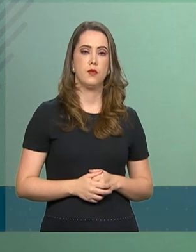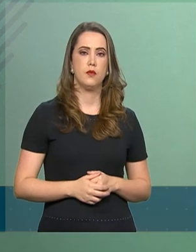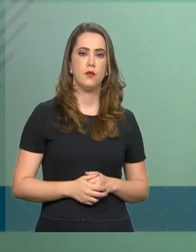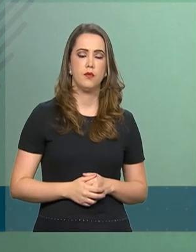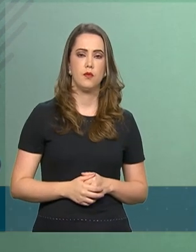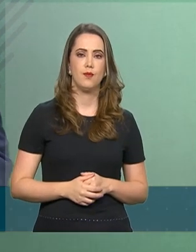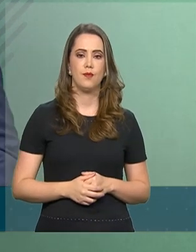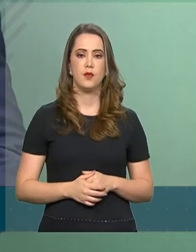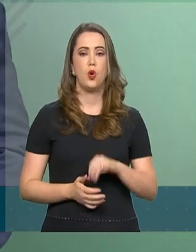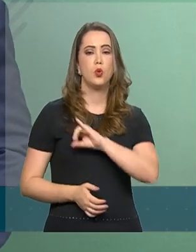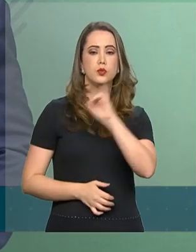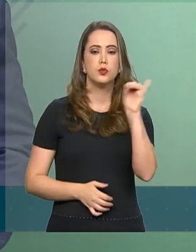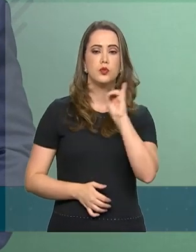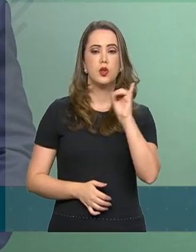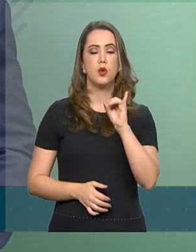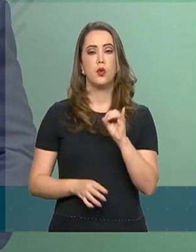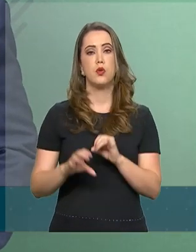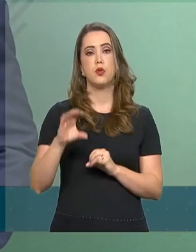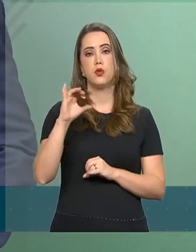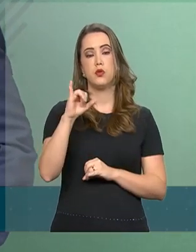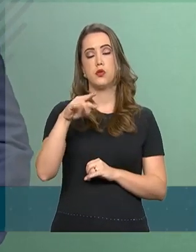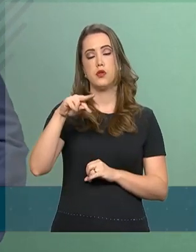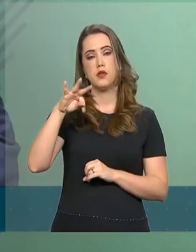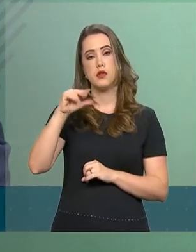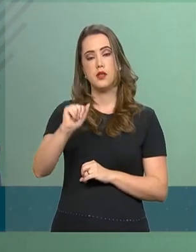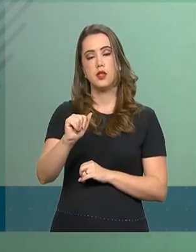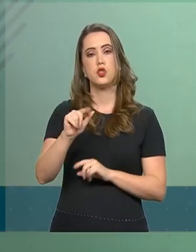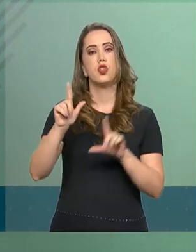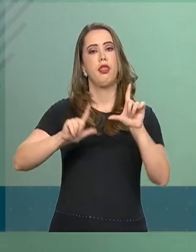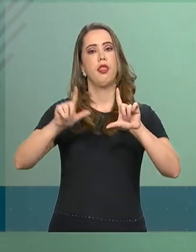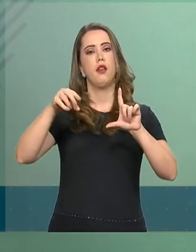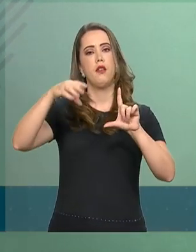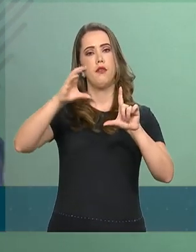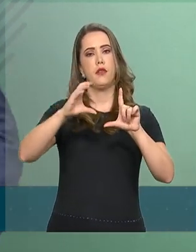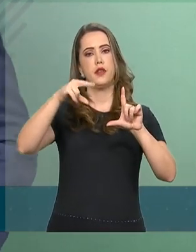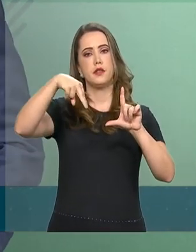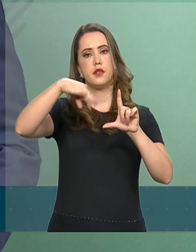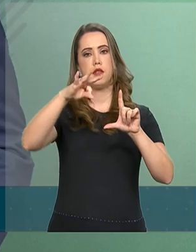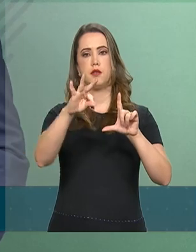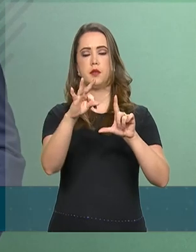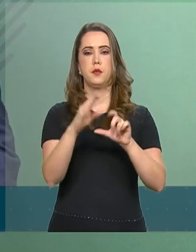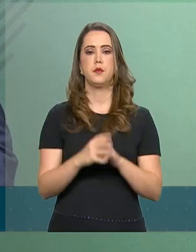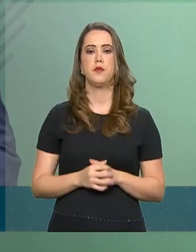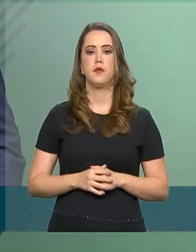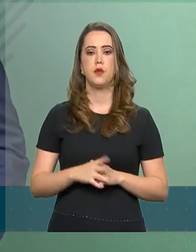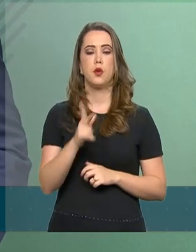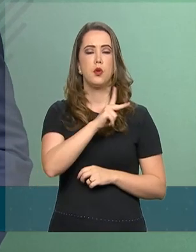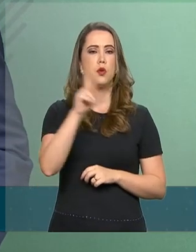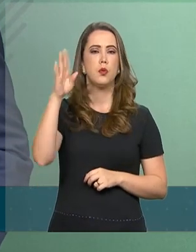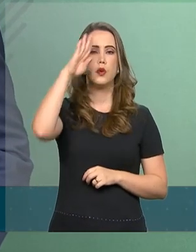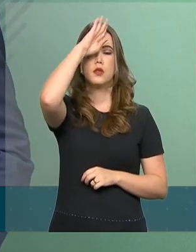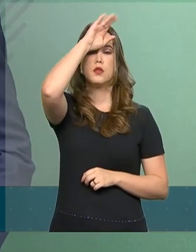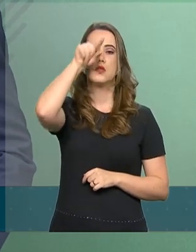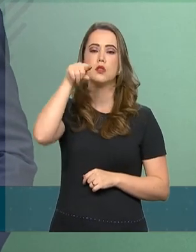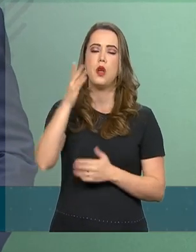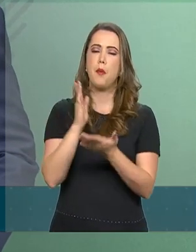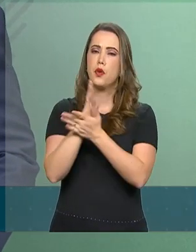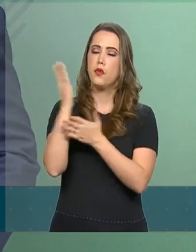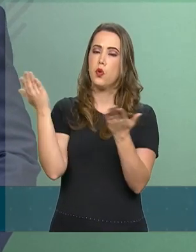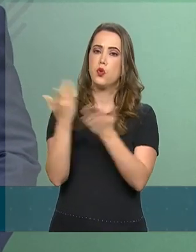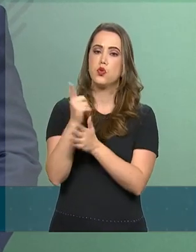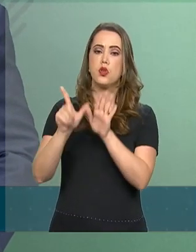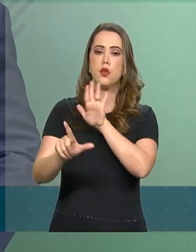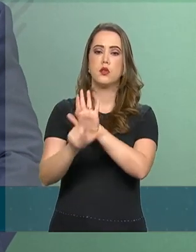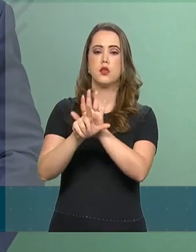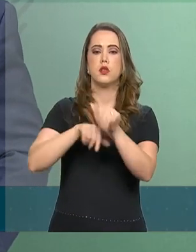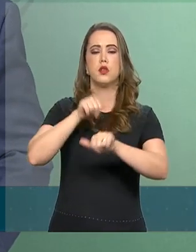foi porta-voz recente da tv cnt tudo bem veja tudo é o presente é revolucionário sancionou hoje uma lei que